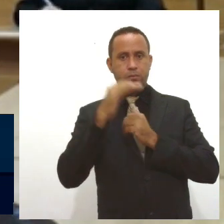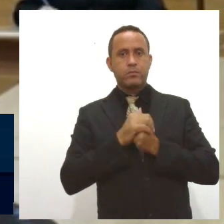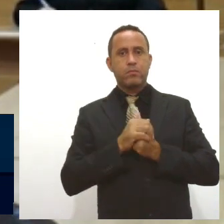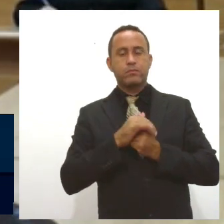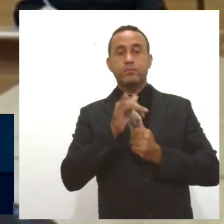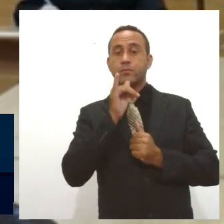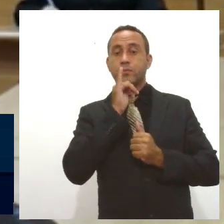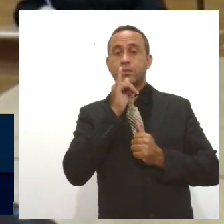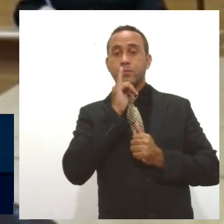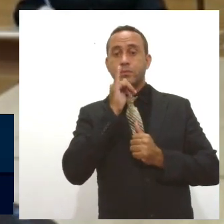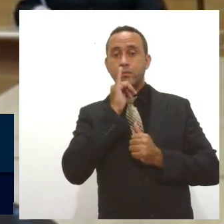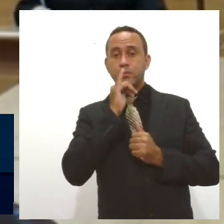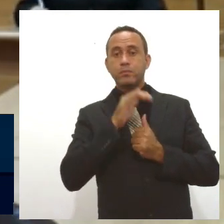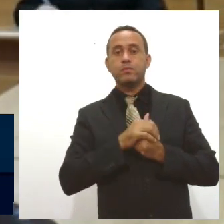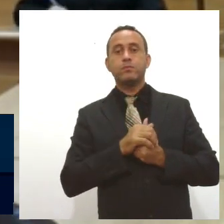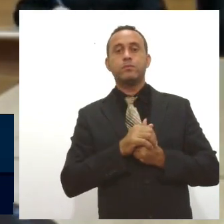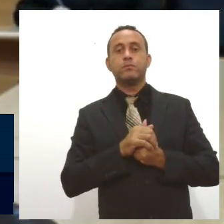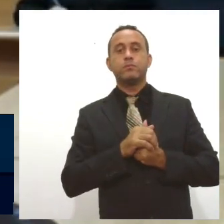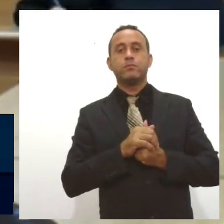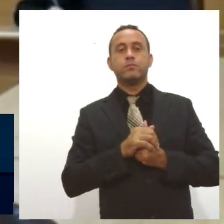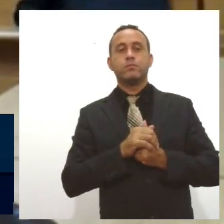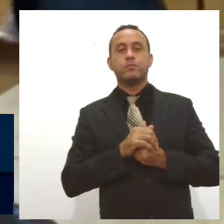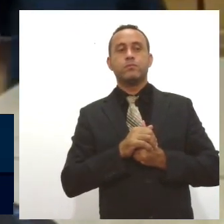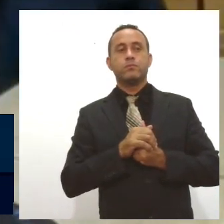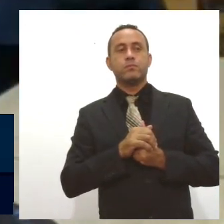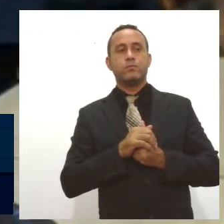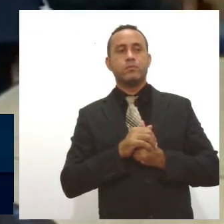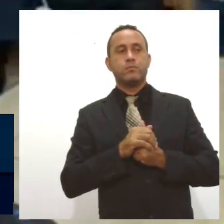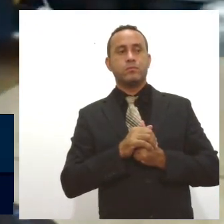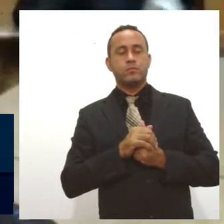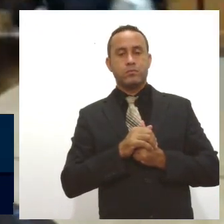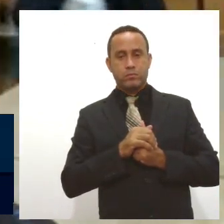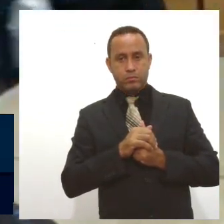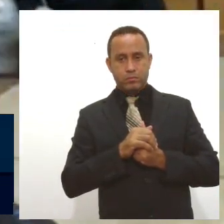A exemplo da Lei do Gerenciamento Costeiro,